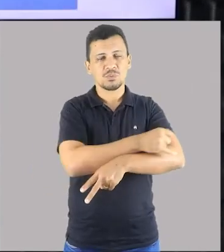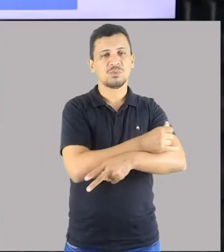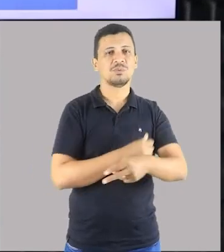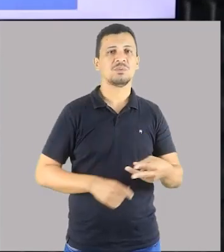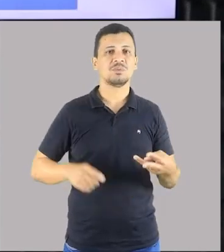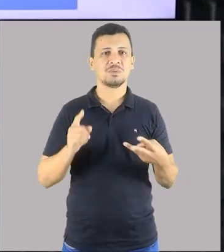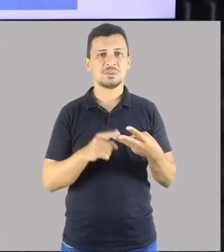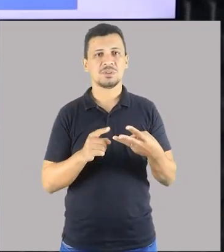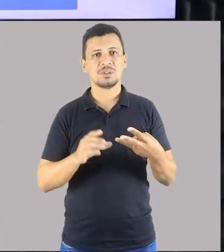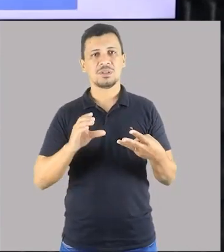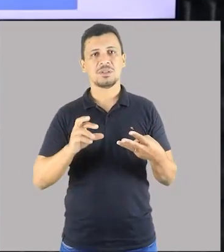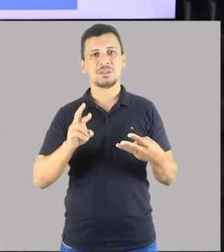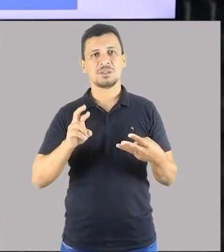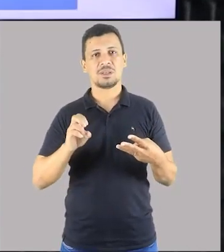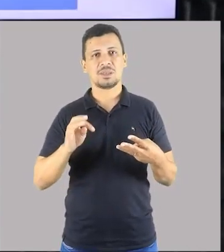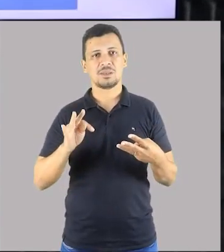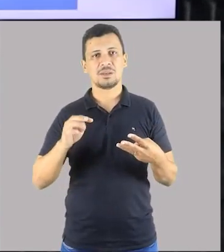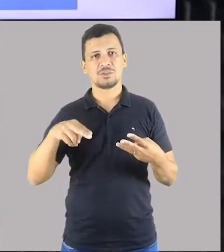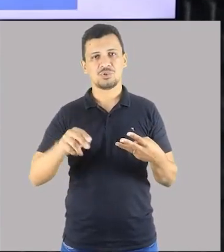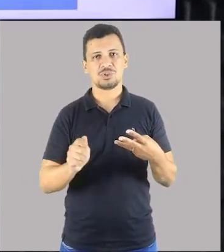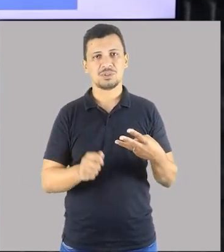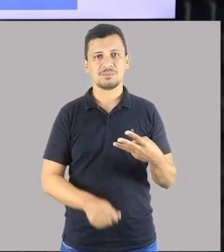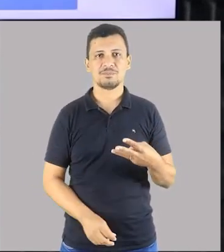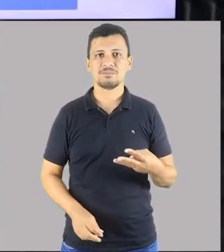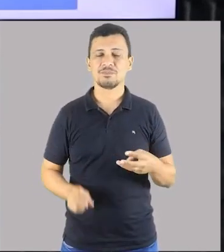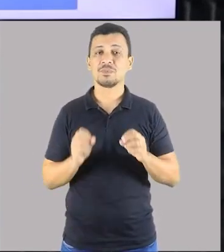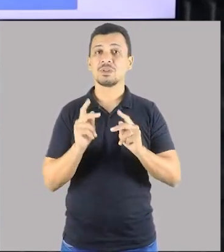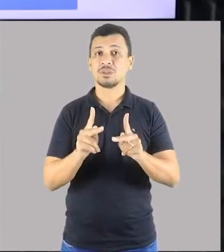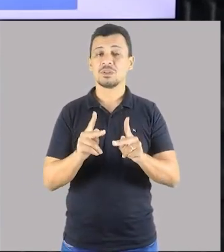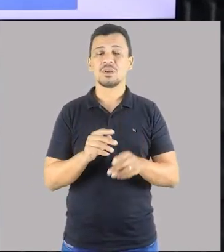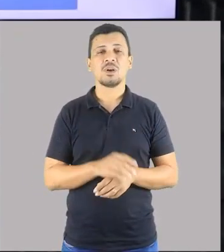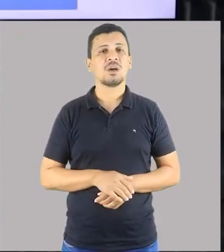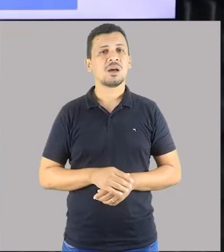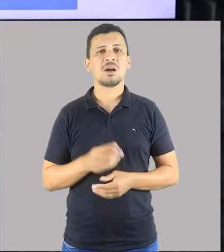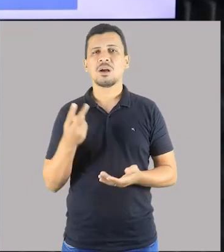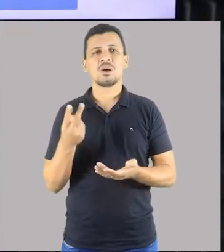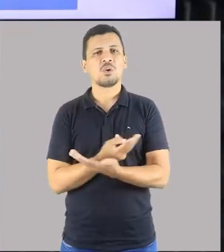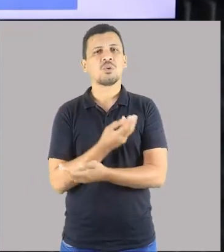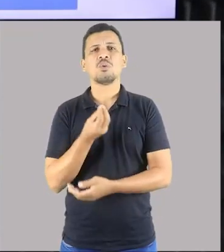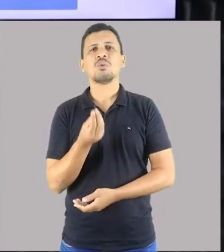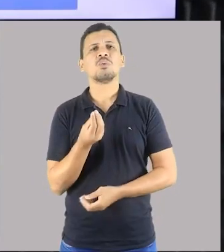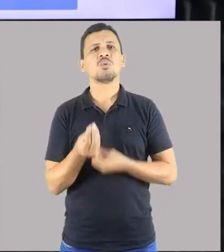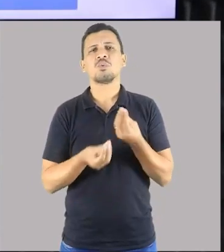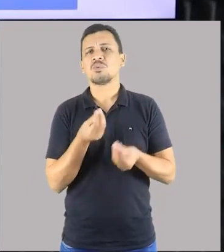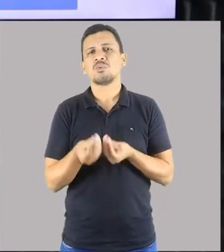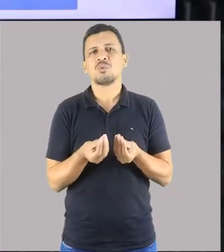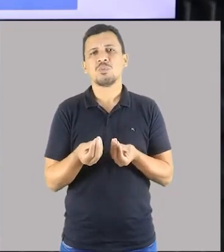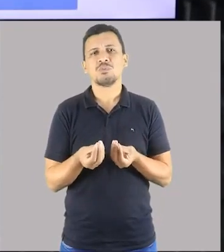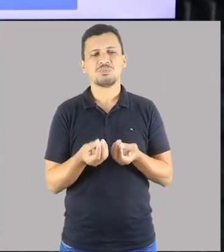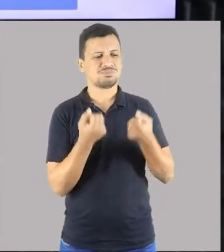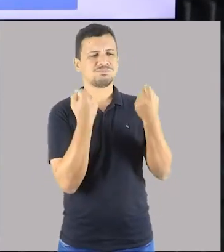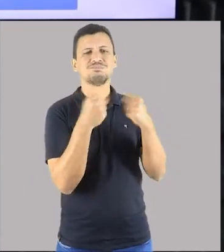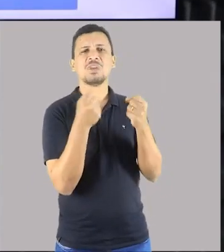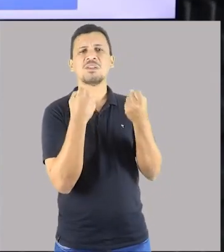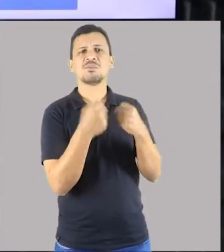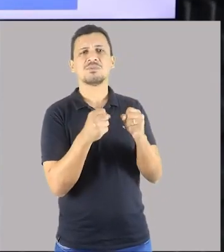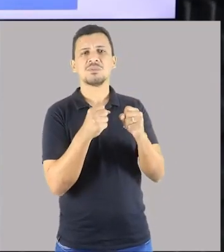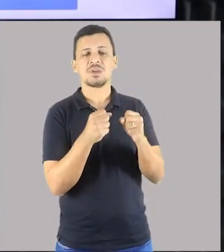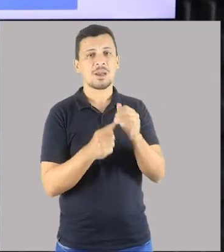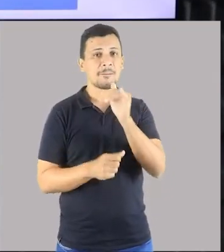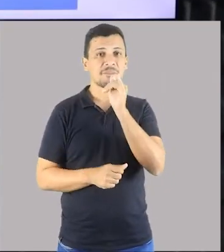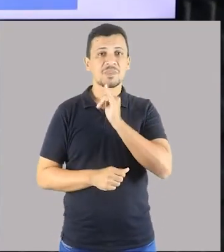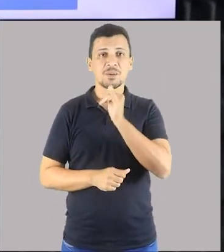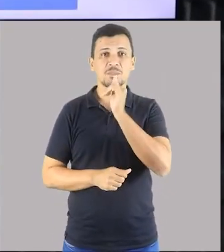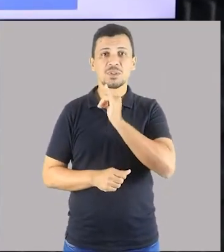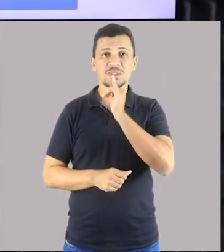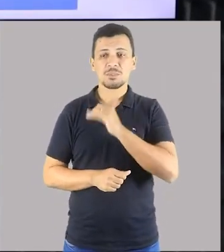creatina fosfato. Beleza? Então, como que essa dinâmica ocorre durante o exercício? Vamos ter como exemplo